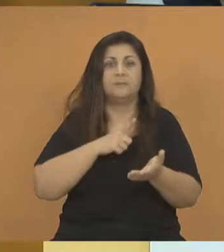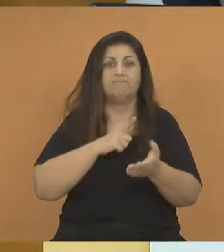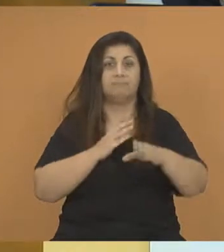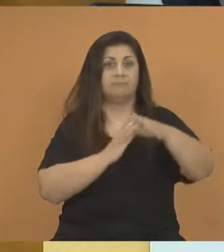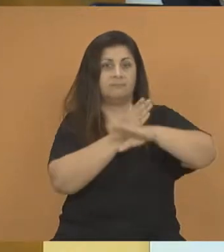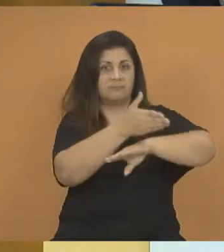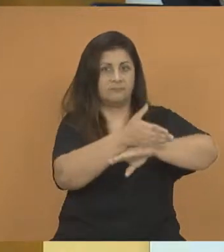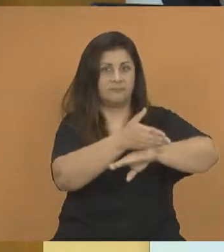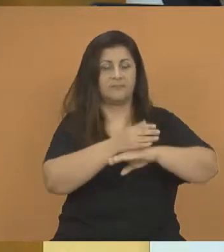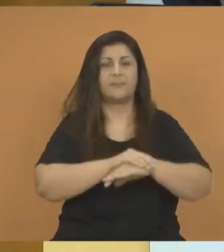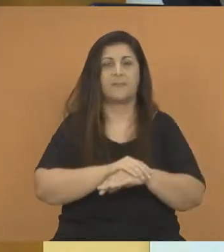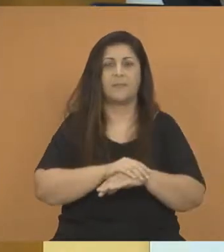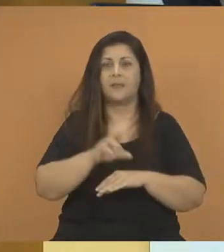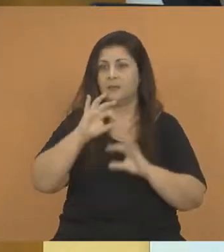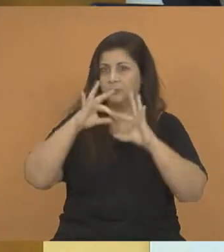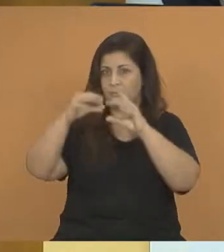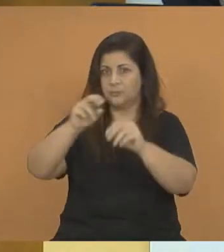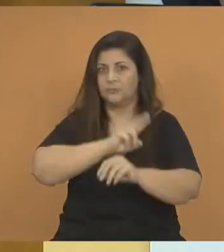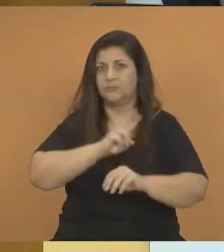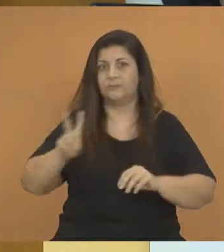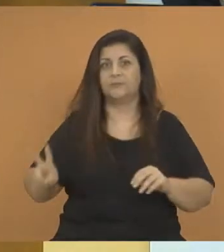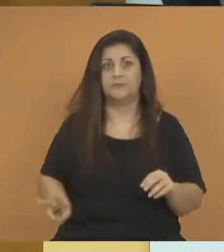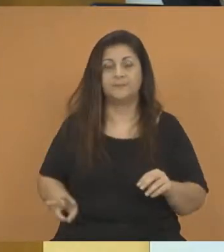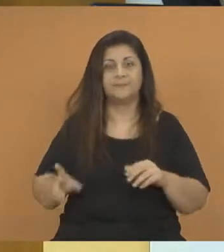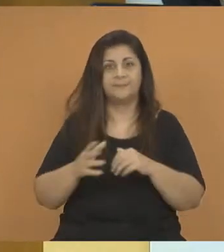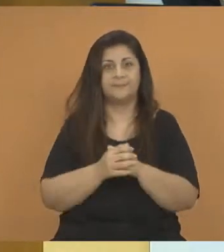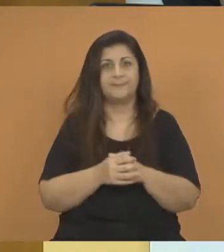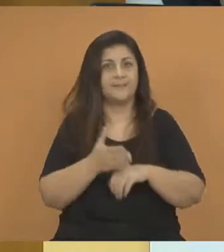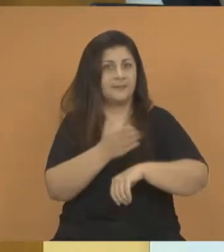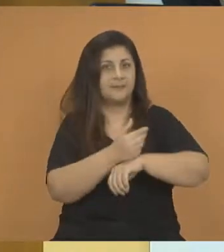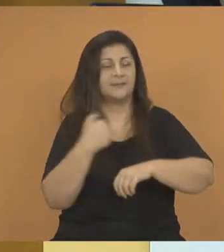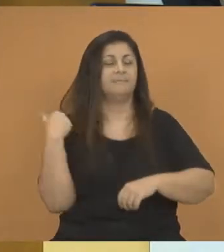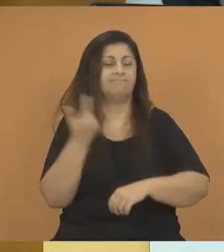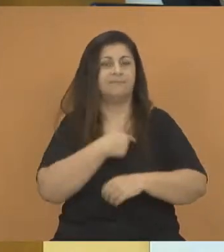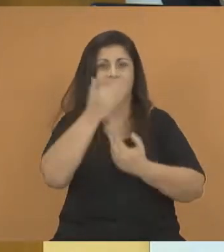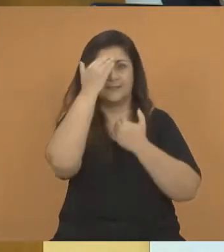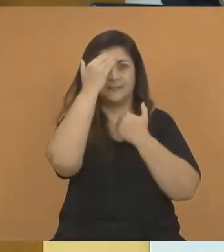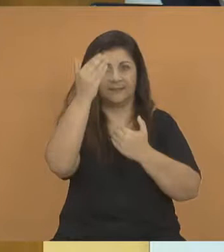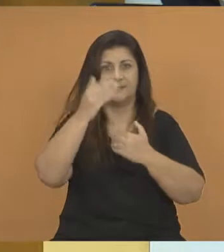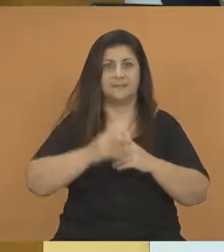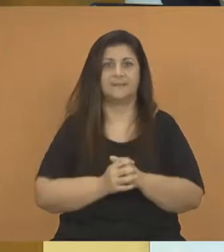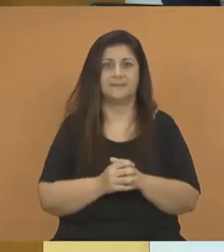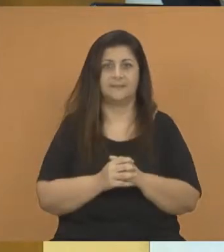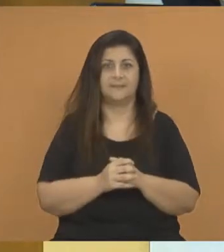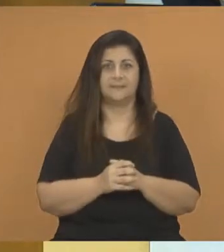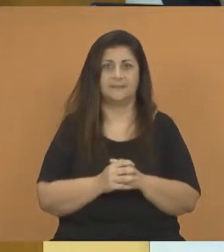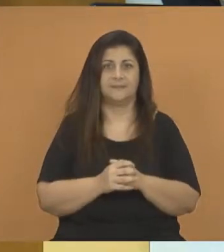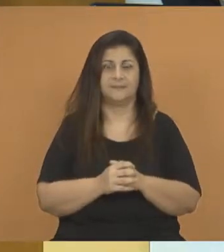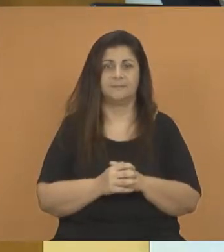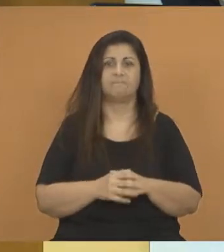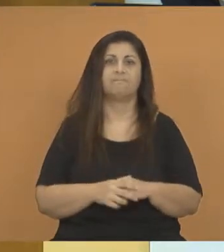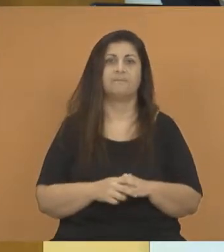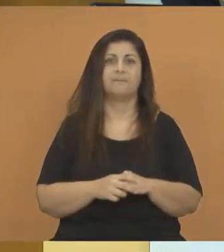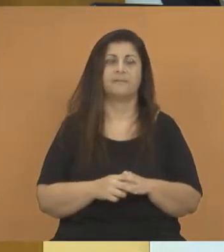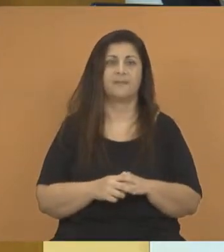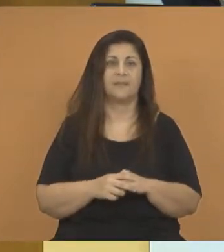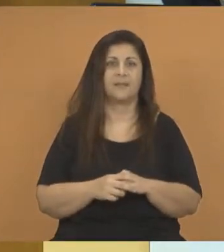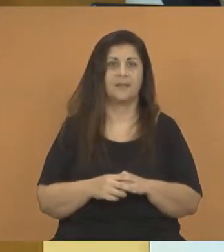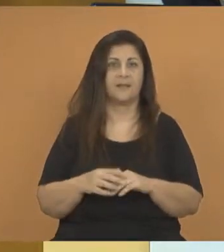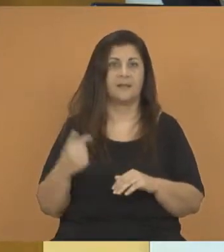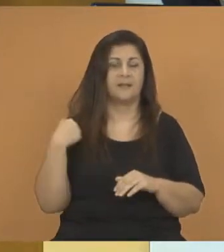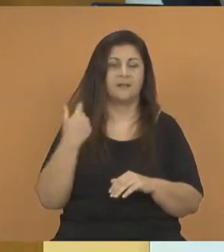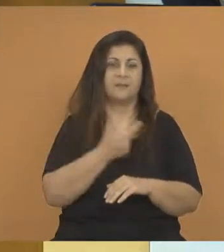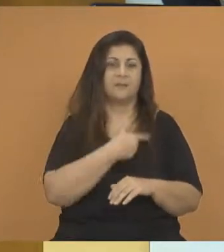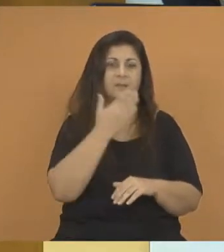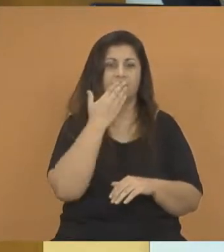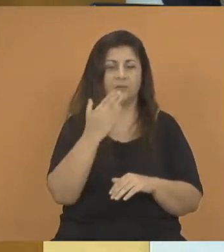aprovação dos nobres pares, pelo que antecipadamente agradecemos. Então, a gente pede aqui que os